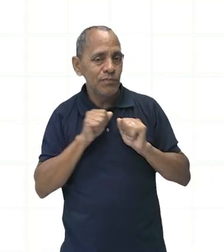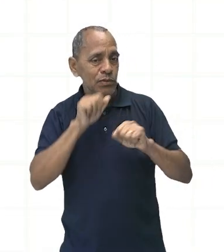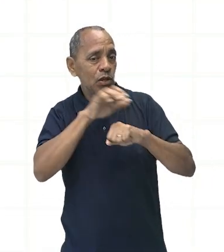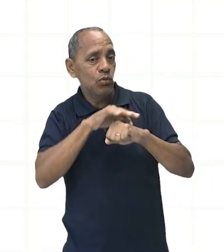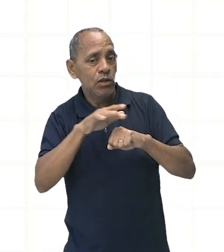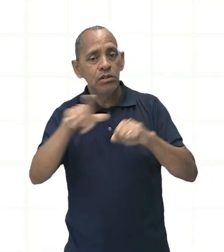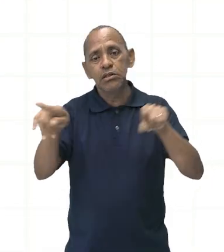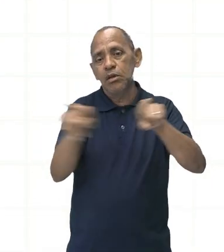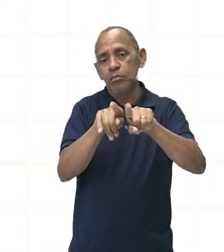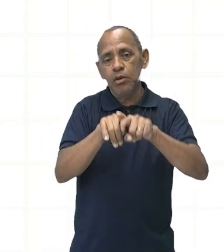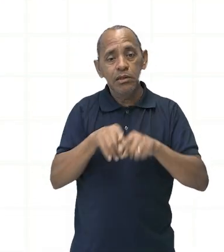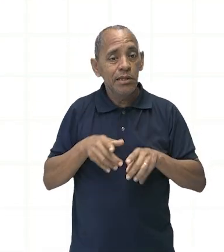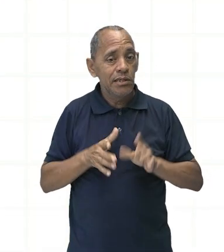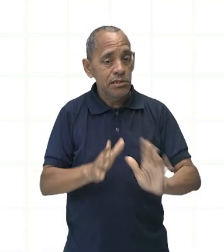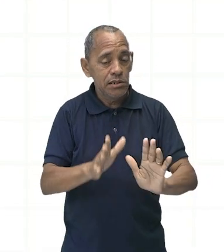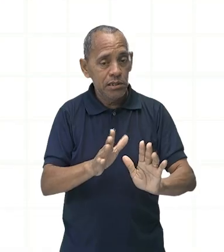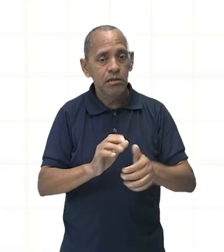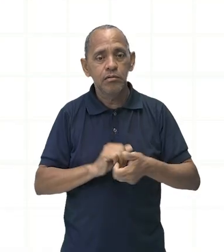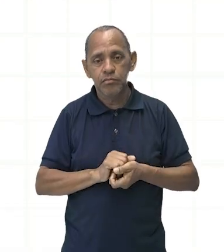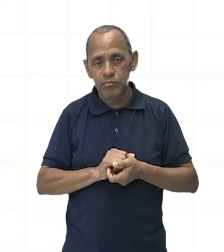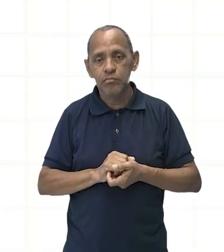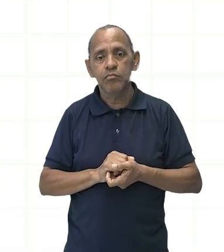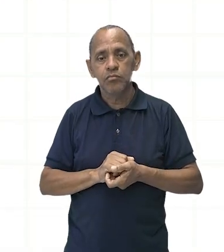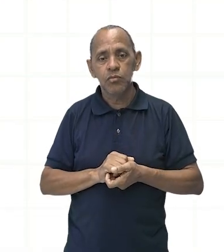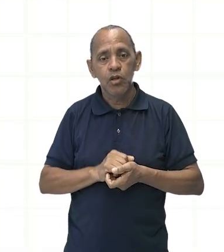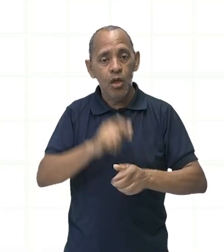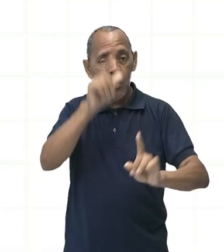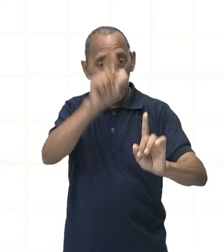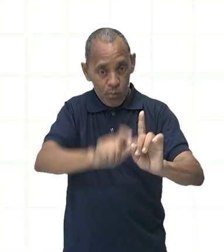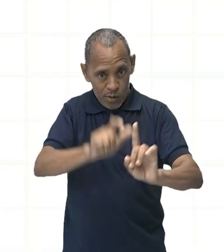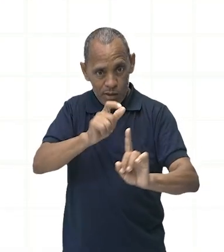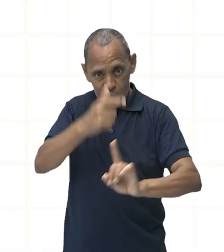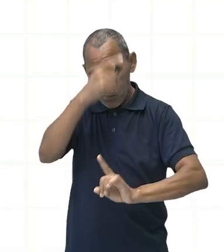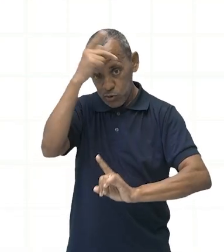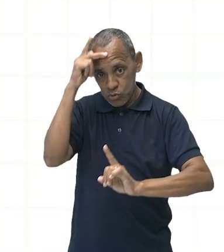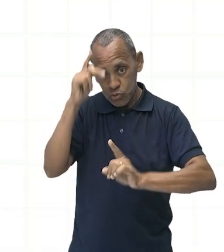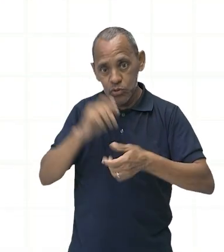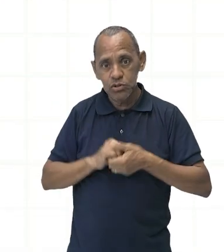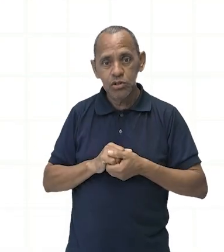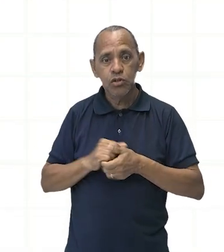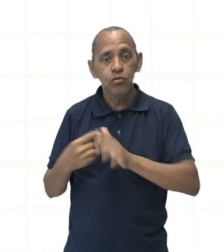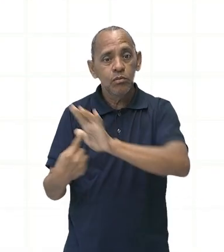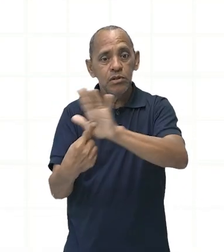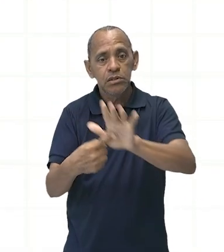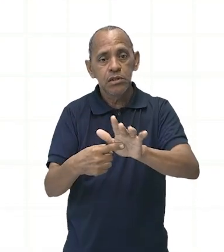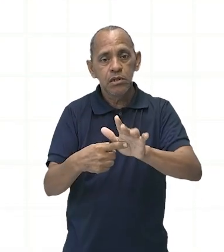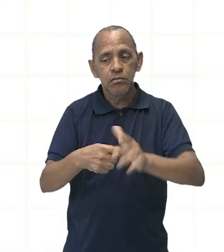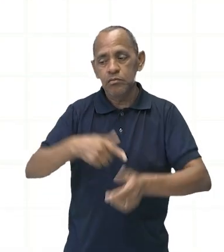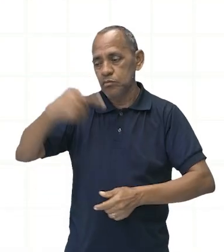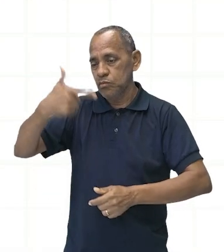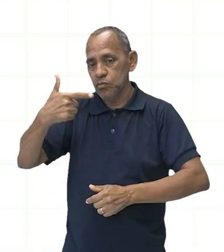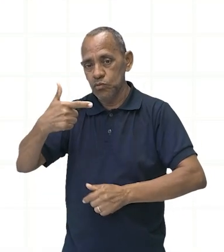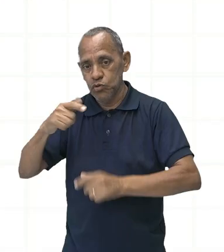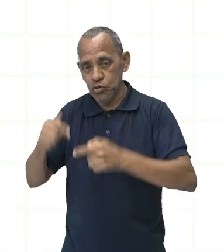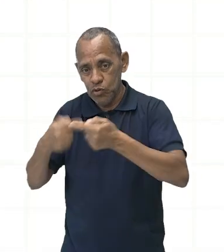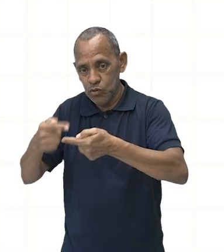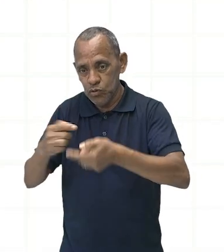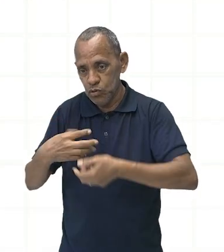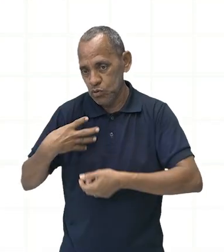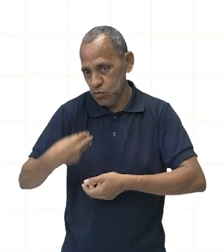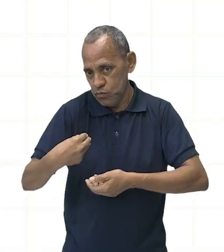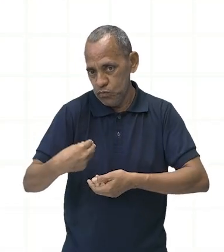aquela doença, bem como podem nascer também indivíduos que não vão manifestar, que é o caso da segunda geração, os